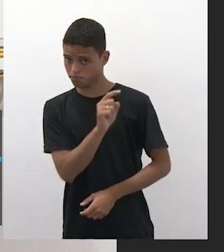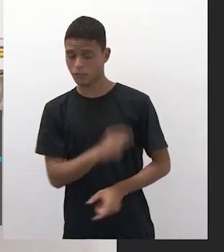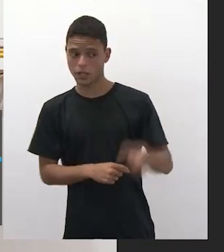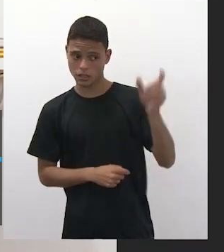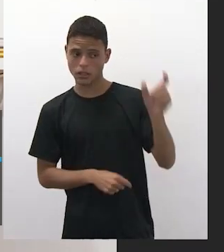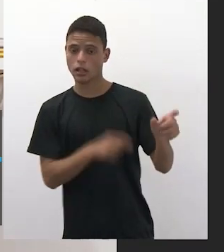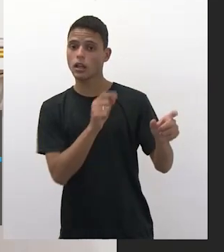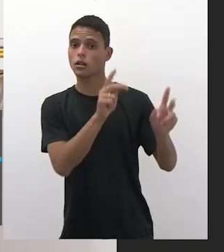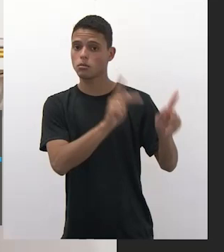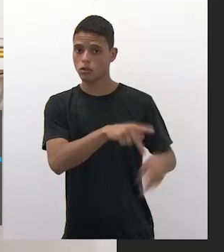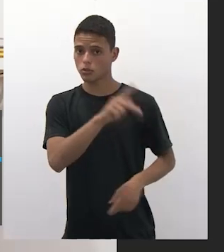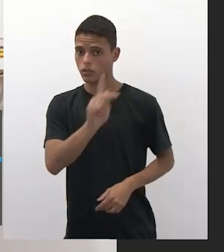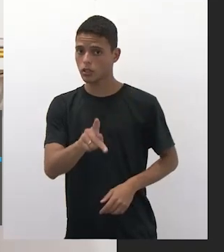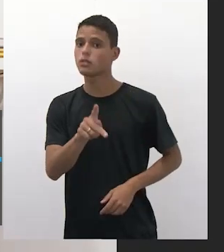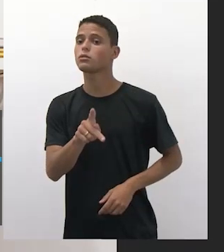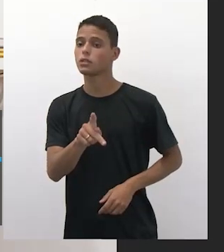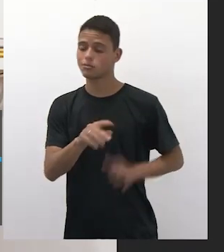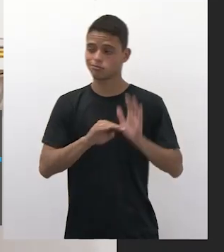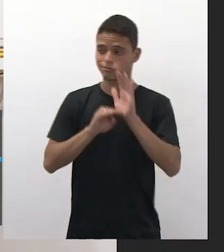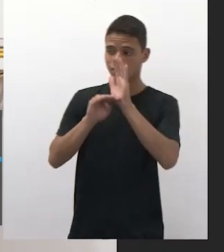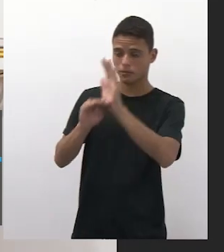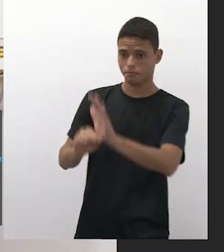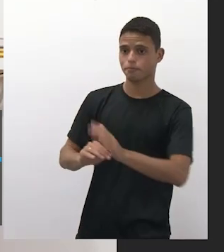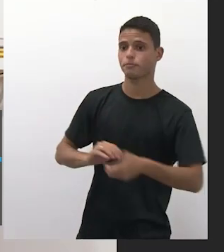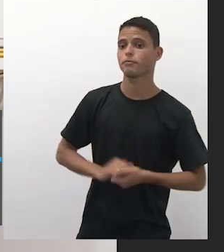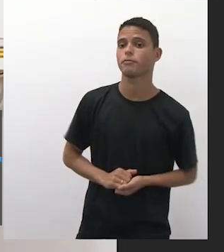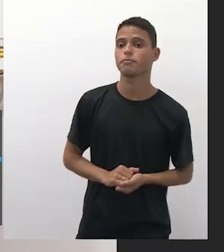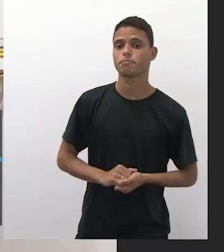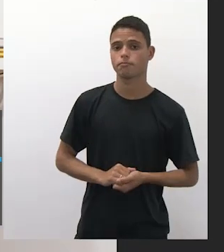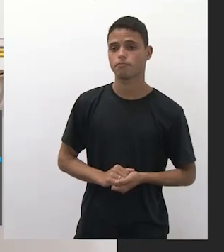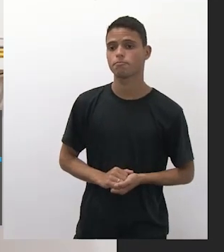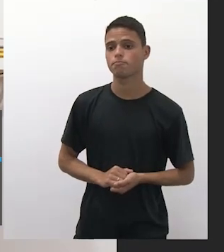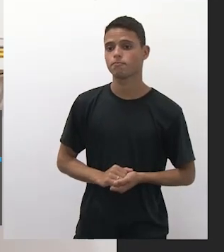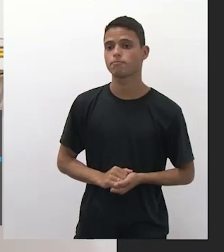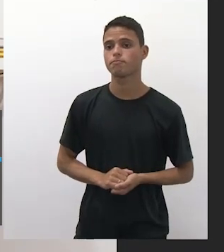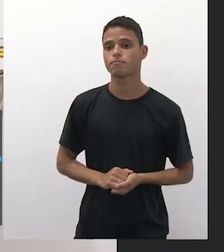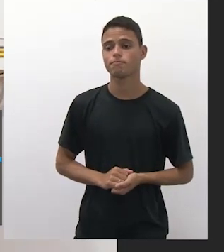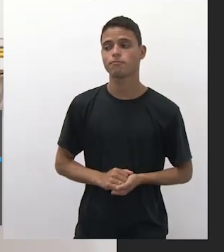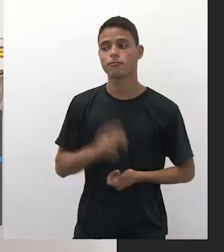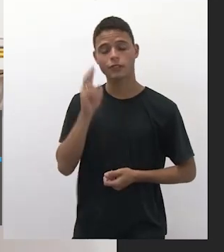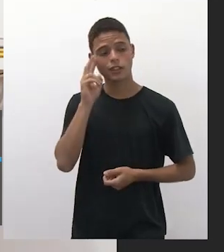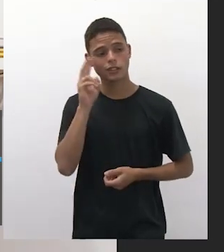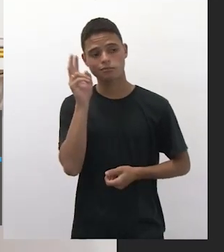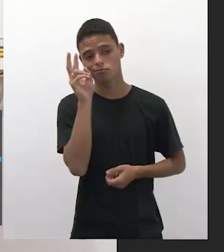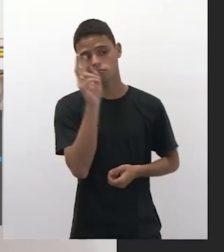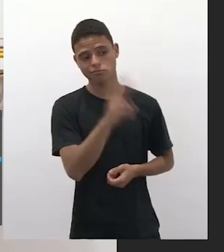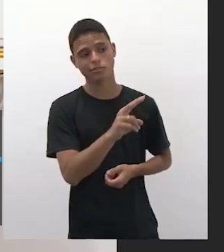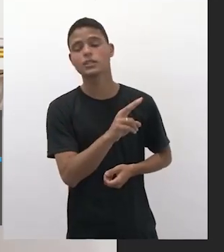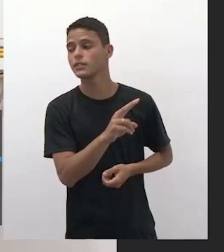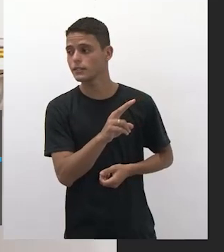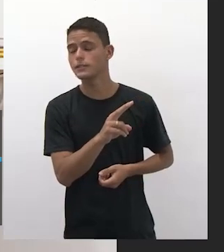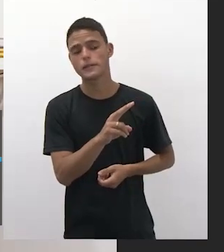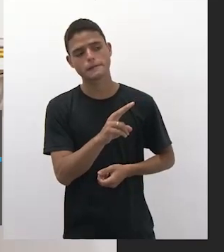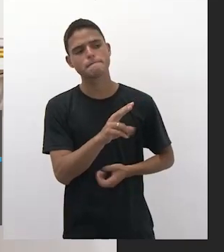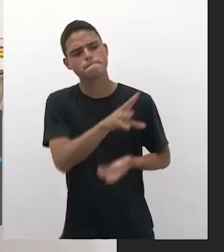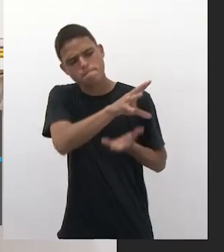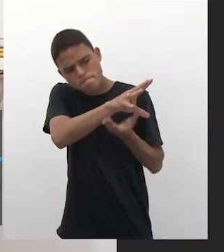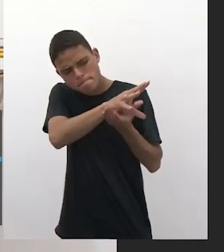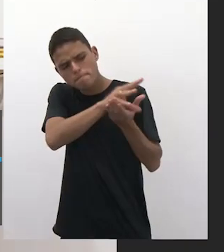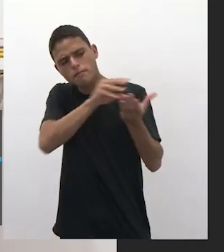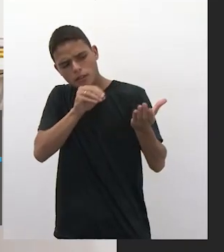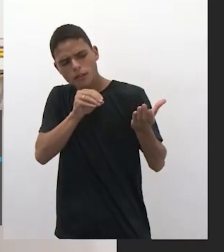naquele segundo ano foi o que eu vi. eu me vi fazendo ali